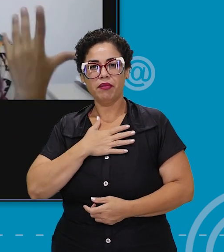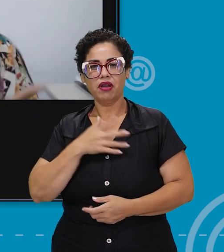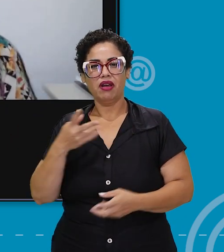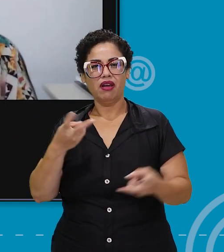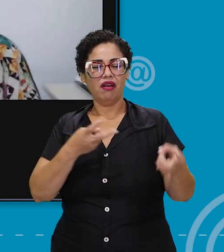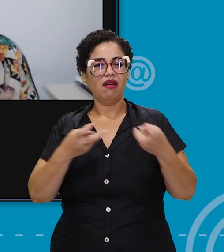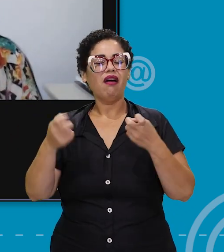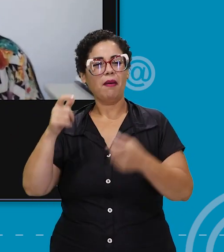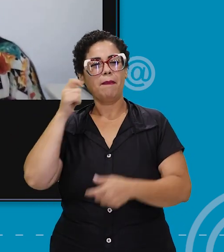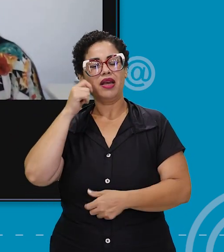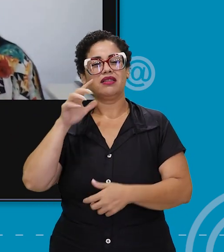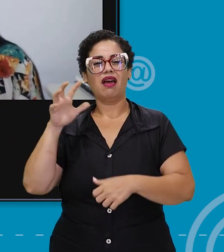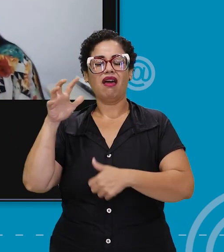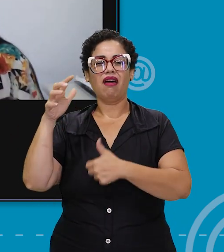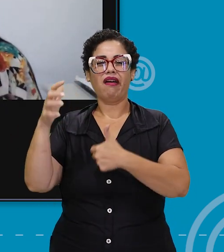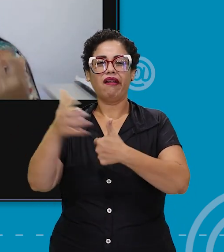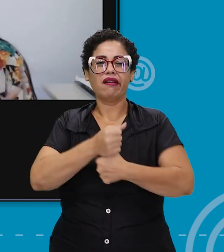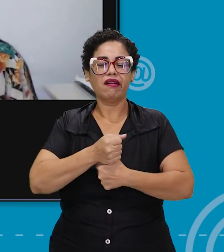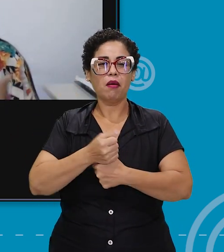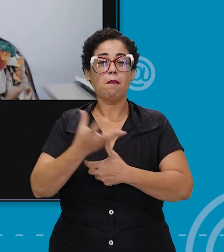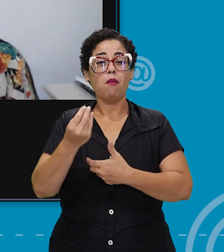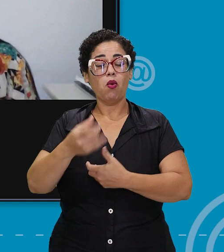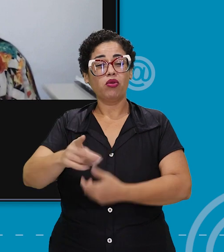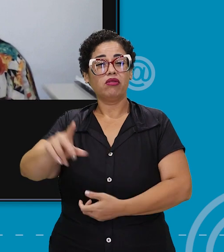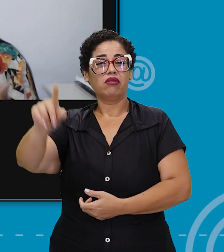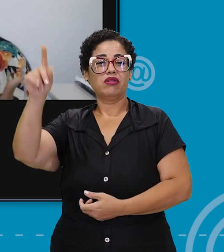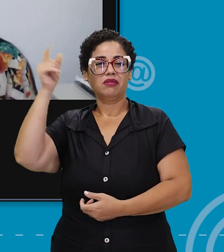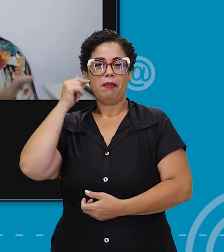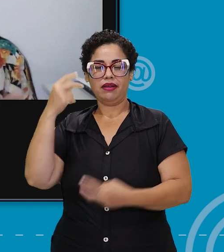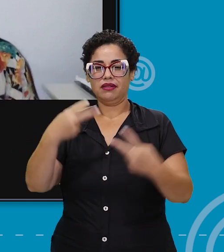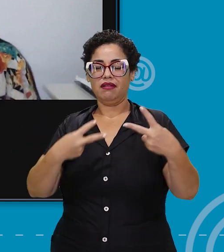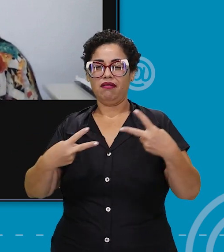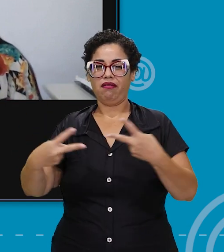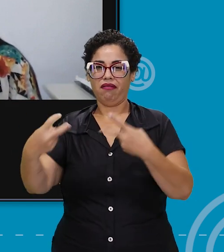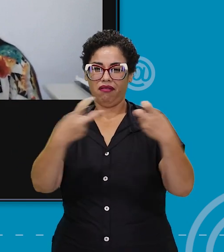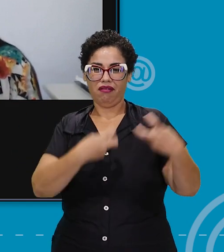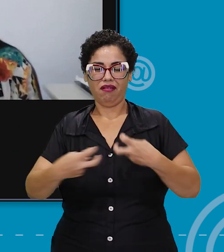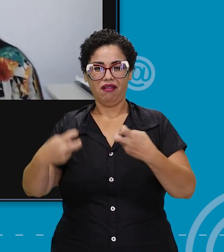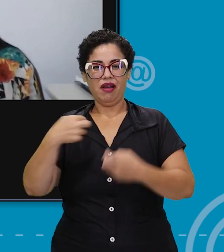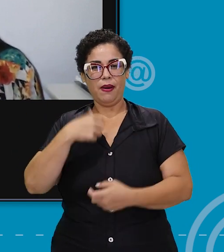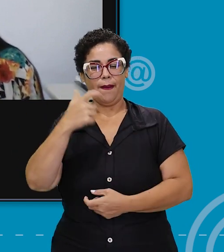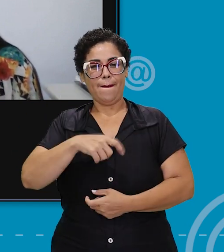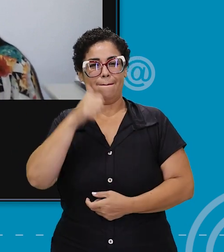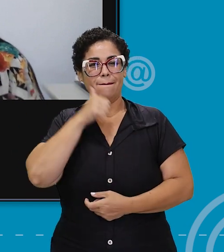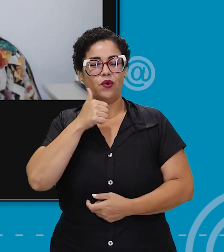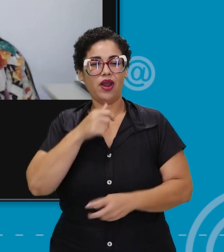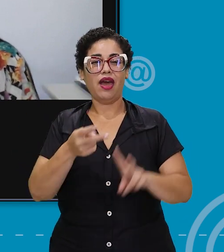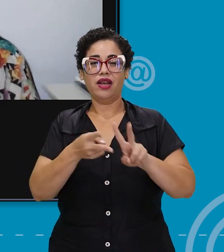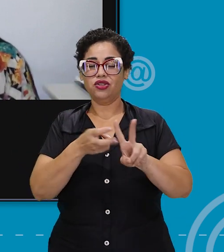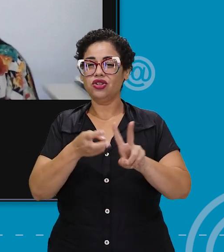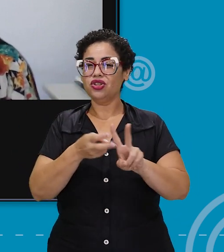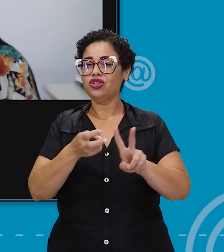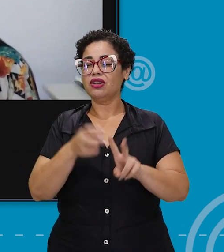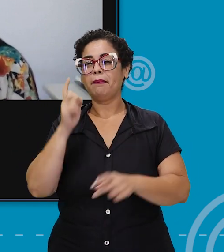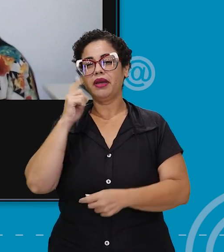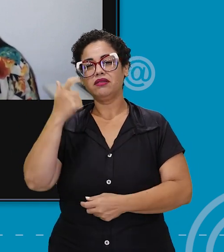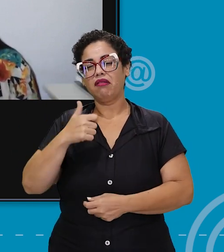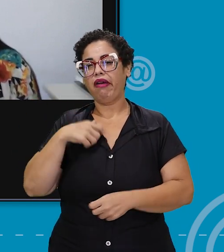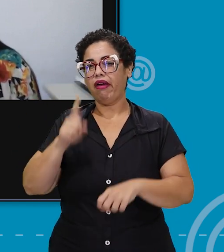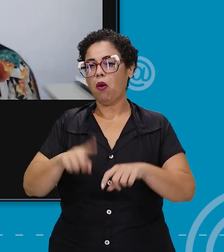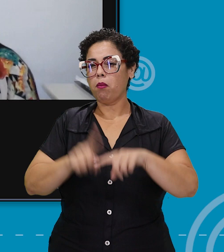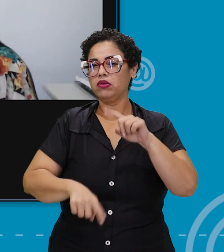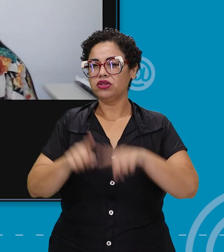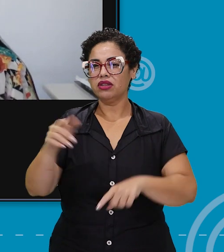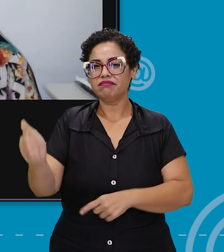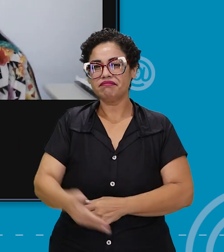uma visão muito colonial, né? É uma visão ainda de muito como as pessoas veem as mulheres indígenas, vê a gente como um